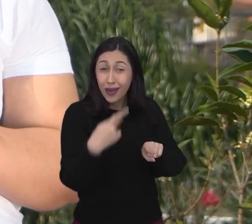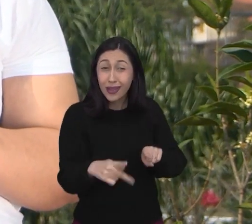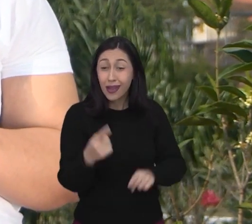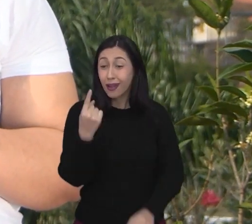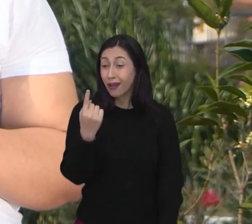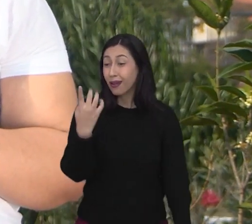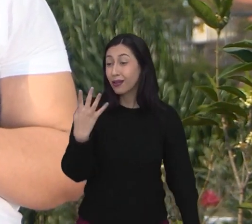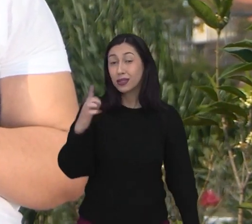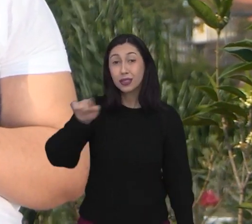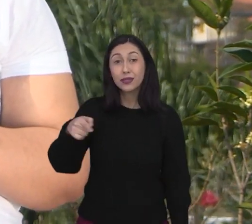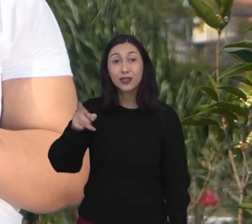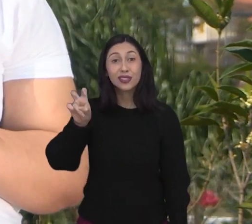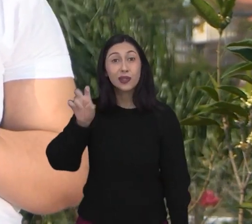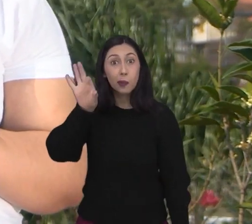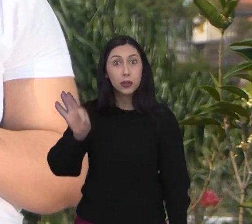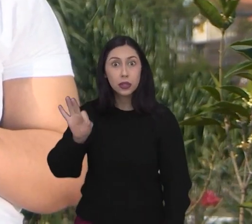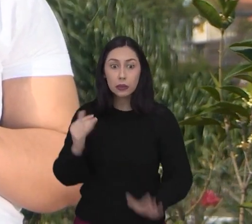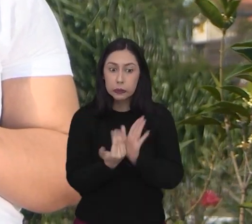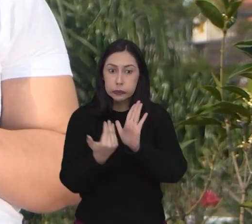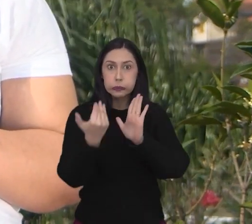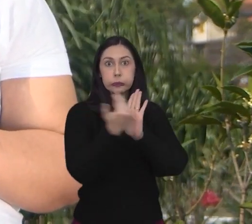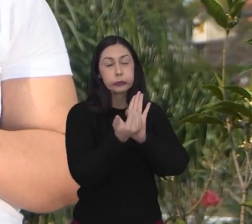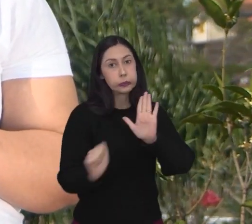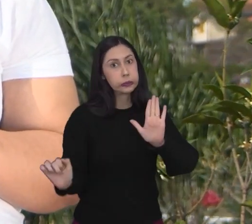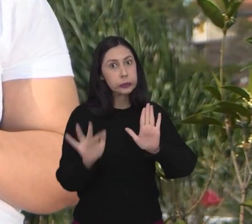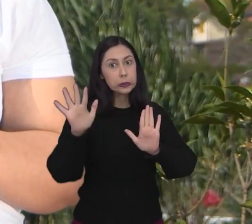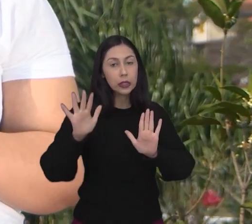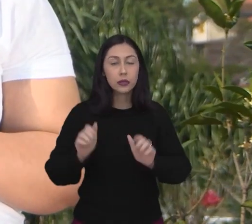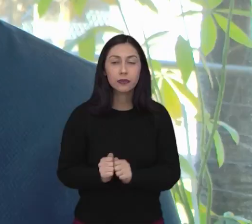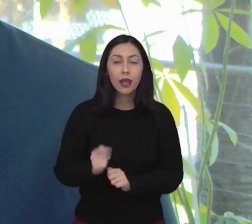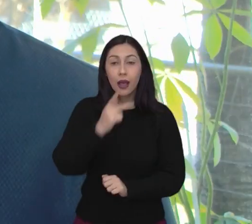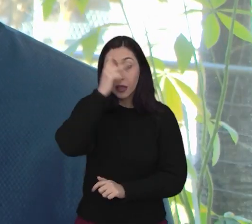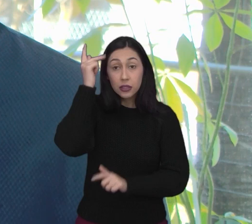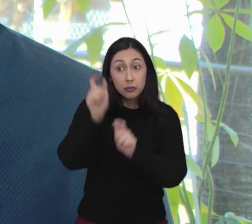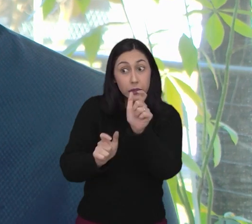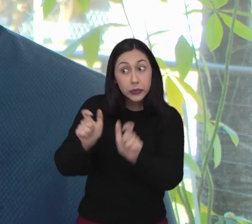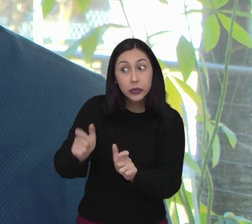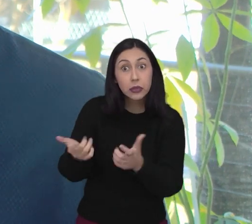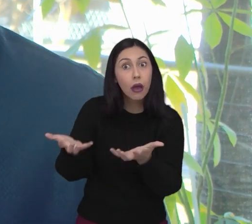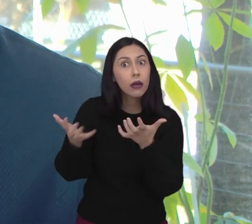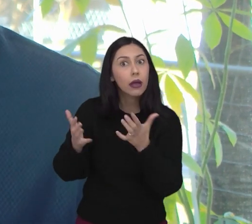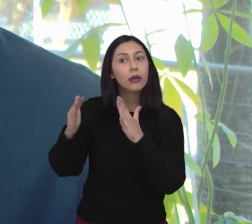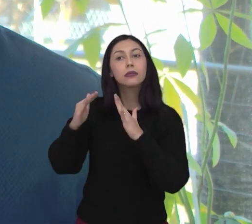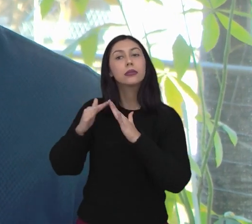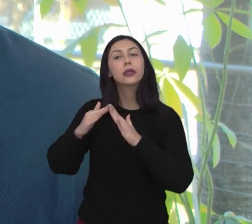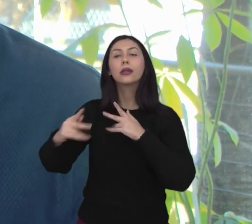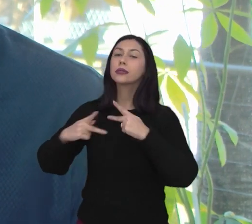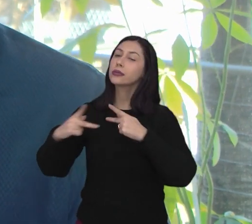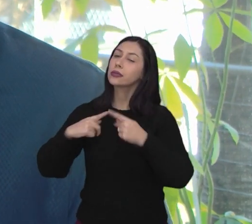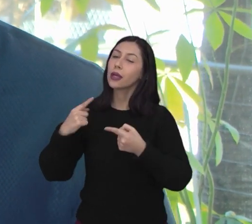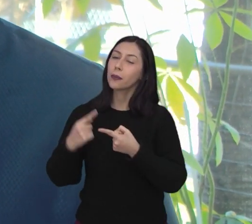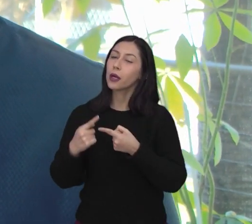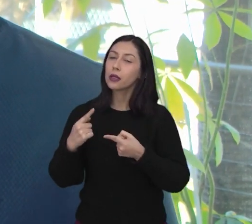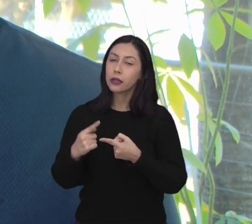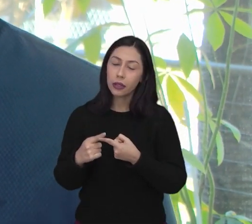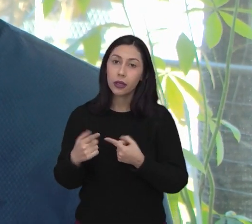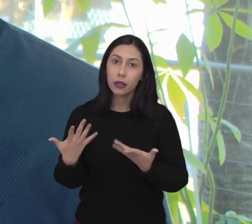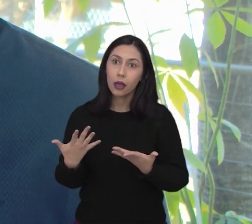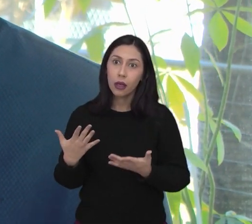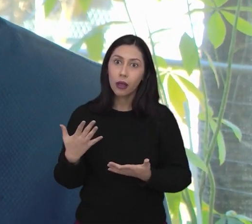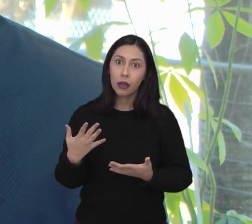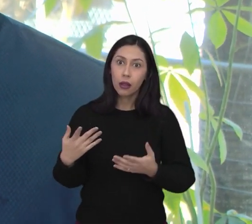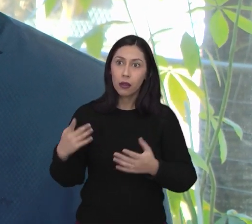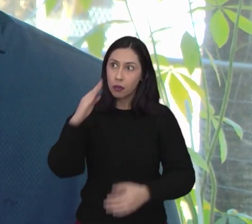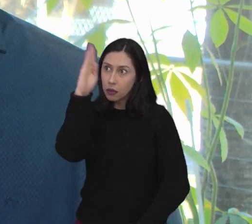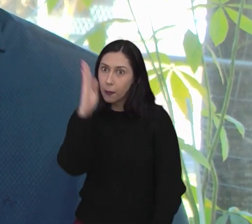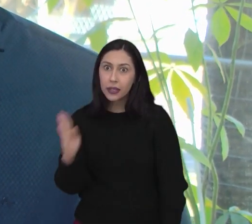um imóvel aqui na cidade ficou 14,17% mais caro. As pessoas estão preferindo morar em São José. E a cidade foi